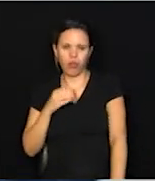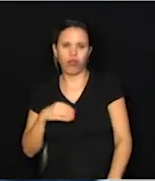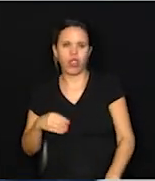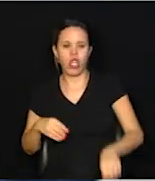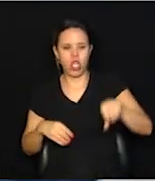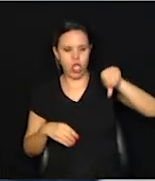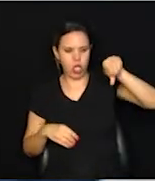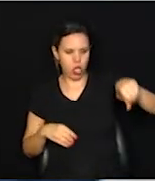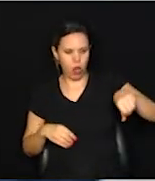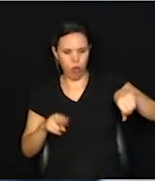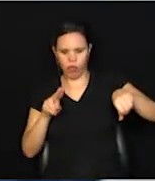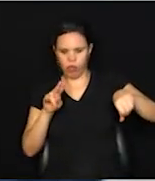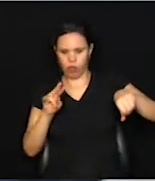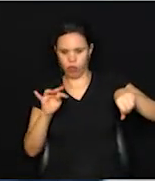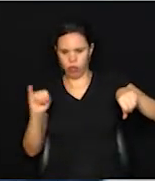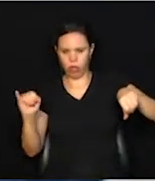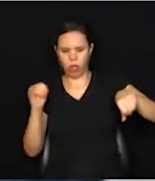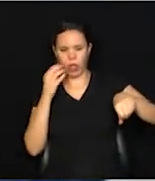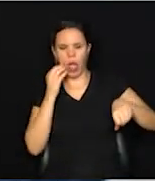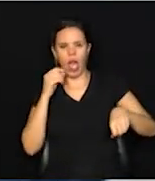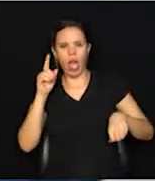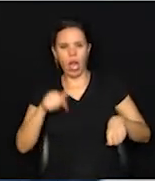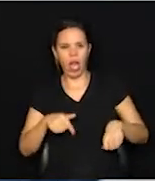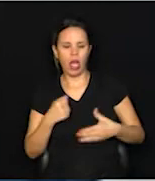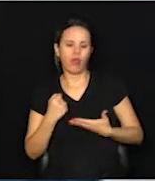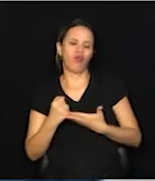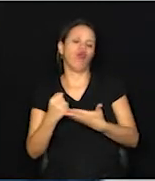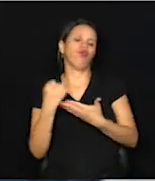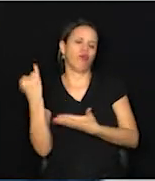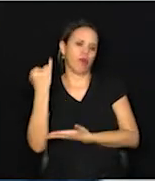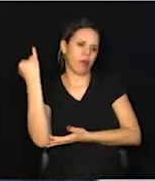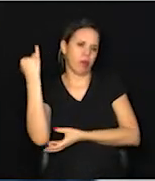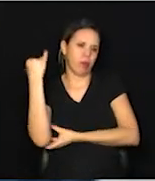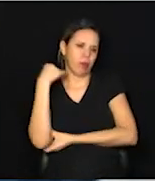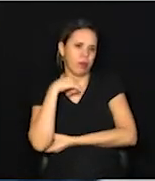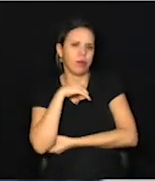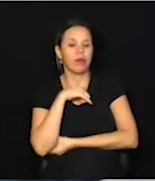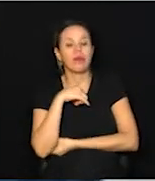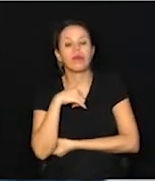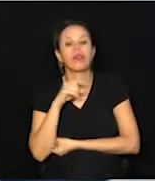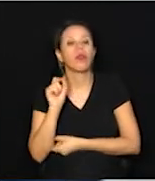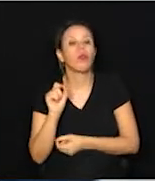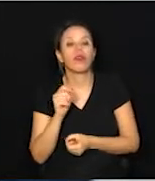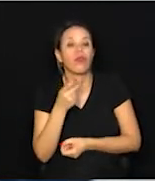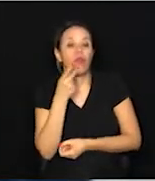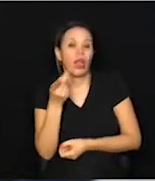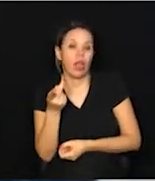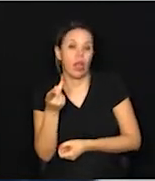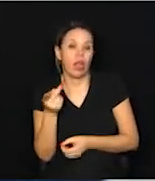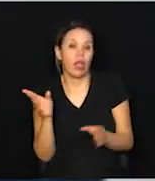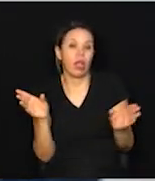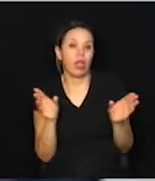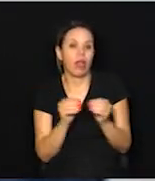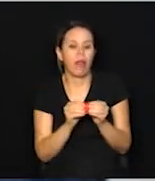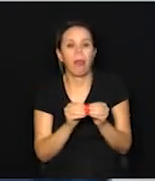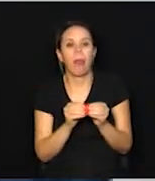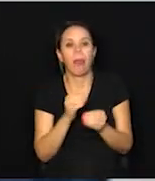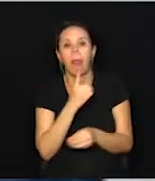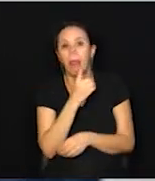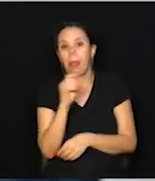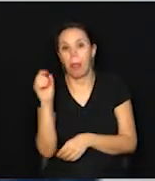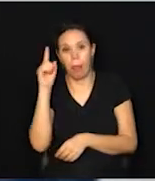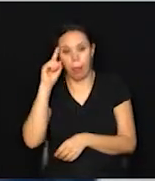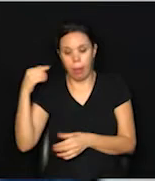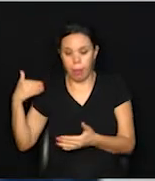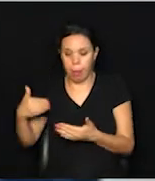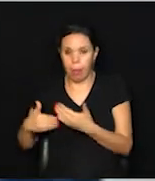9 leitos de UTI. Então, isso daqui foi uma ajuda extremamente importante. O que eu posso falar para encerrar? Nesses últimos 10 dias, tivemos